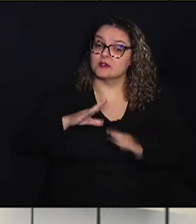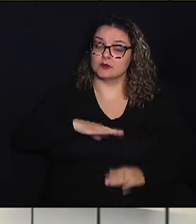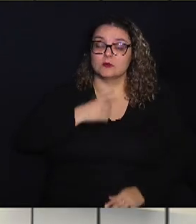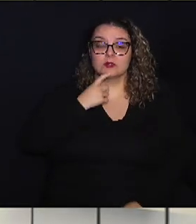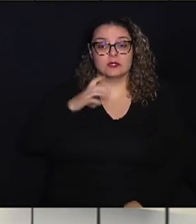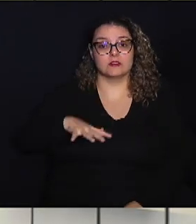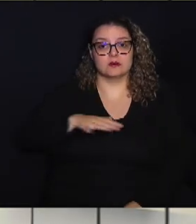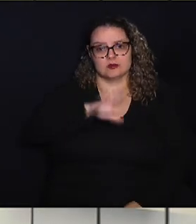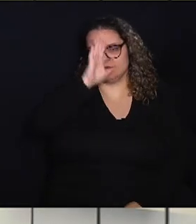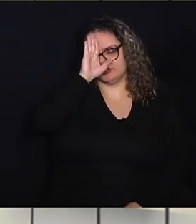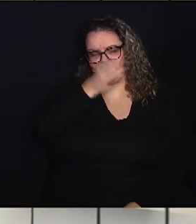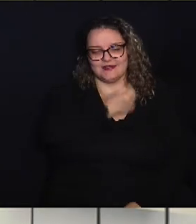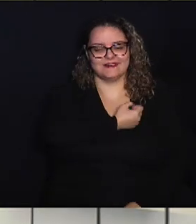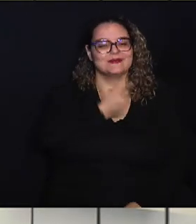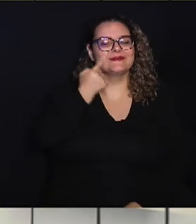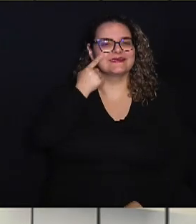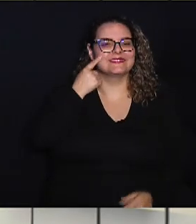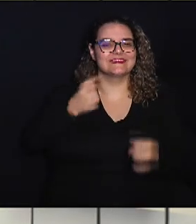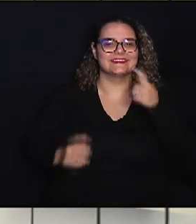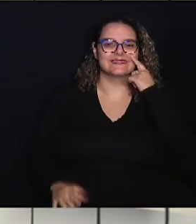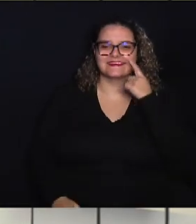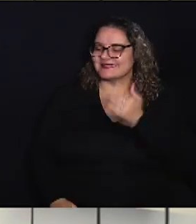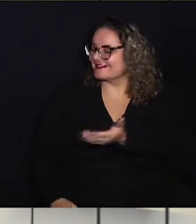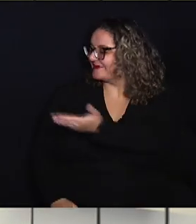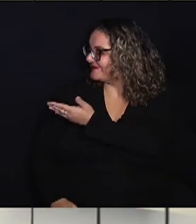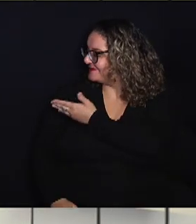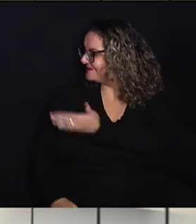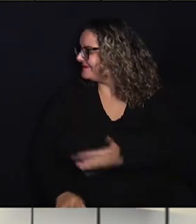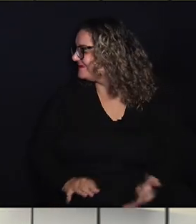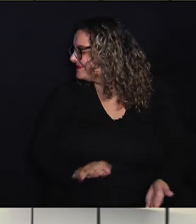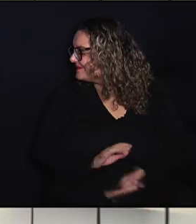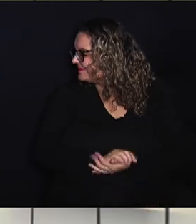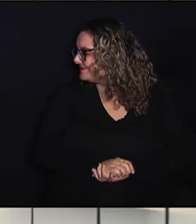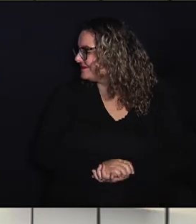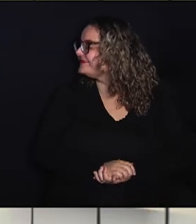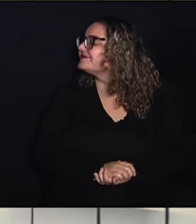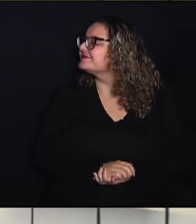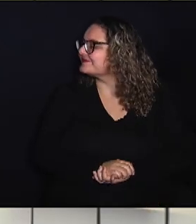de Campinas e região, pode ir direto no